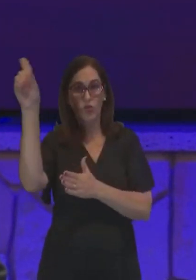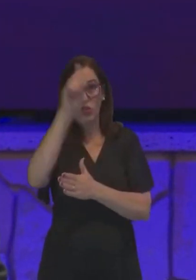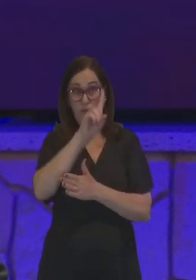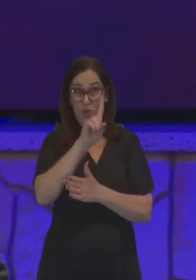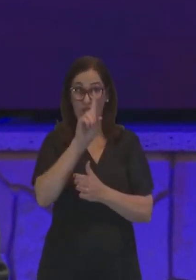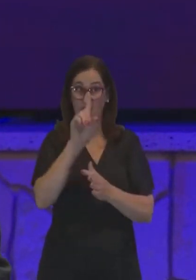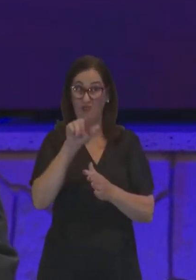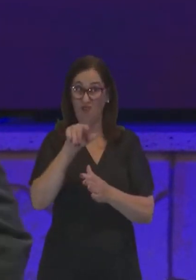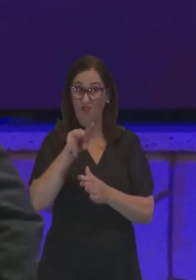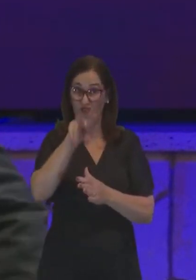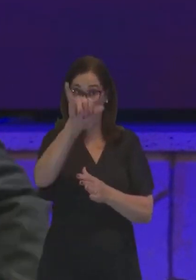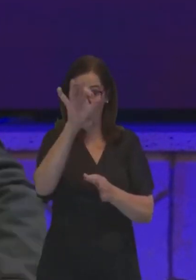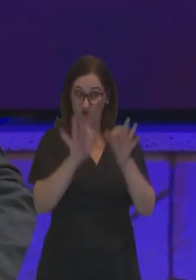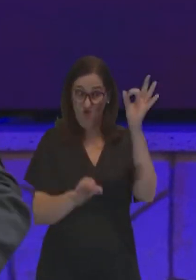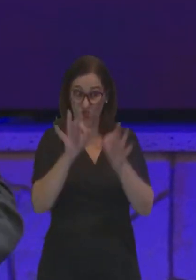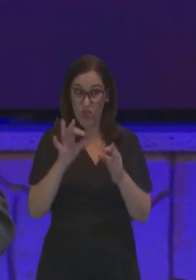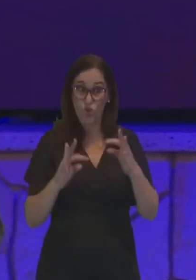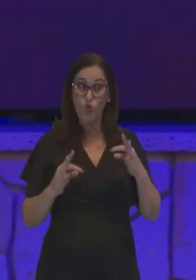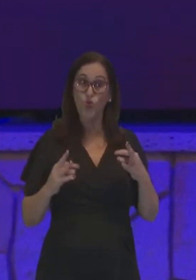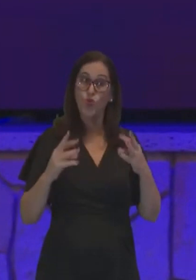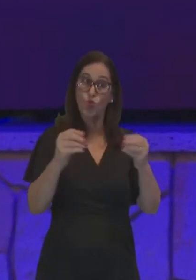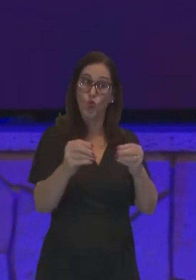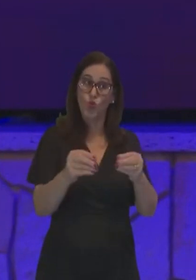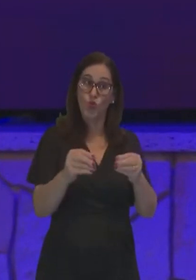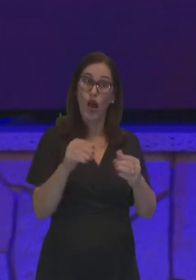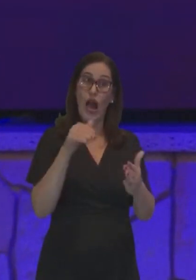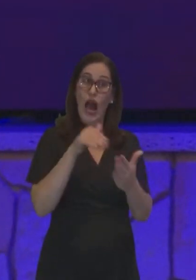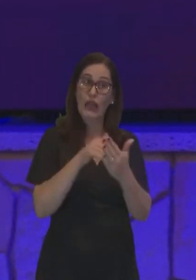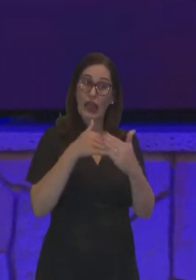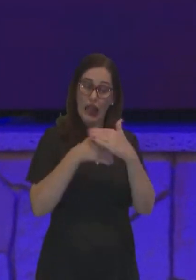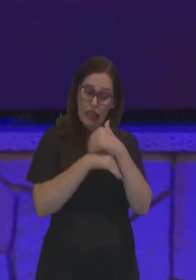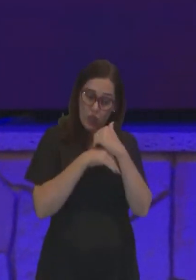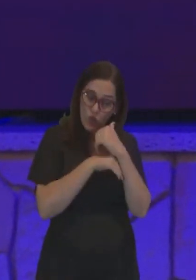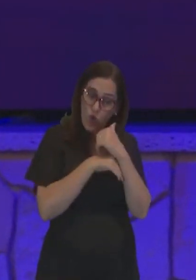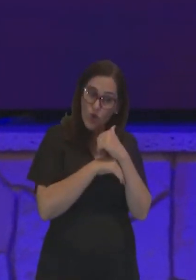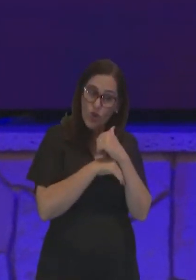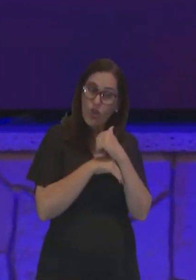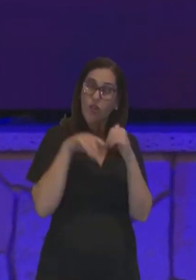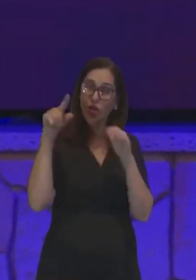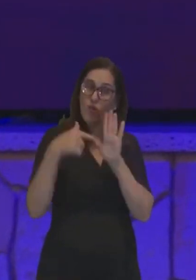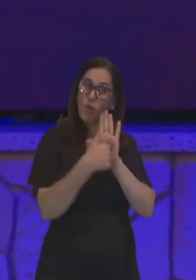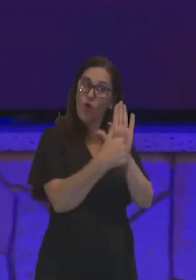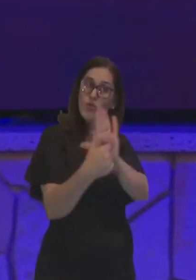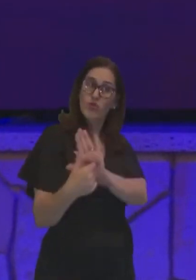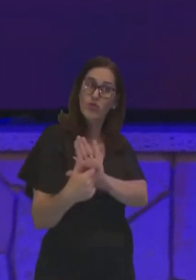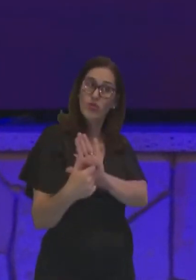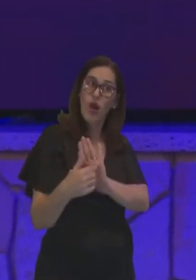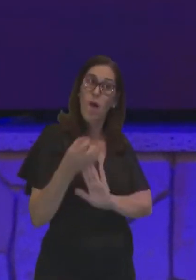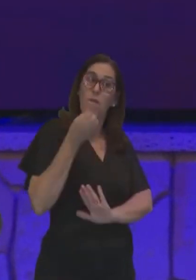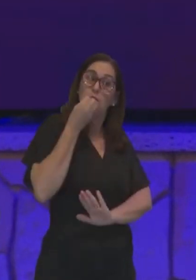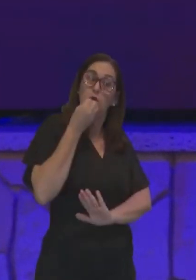juízo todas as obras, até as que estão escondidas, quer sejam